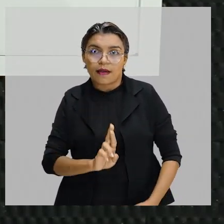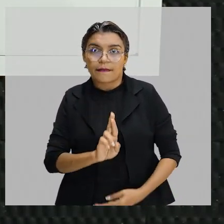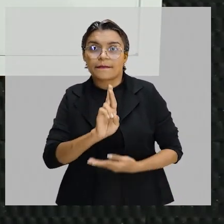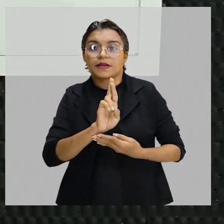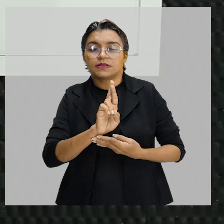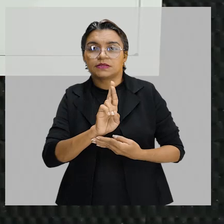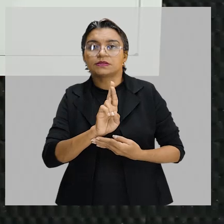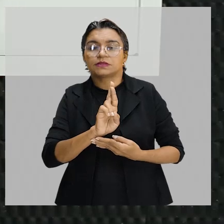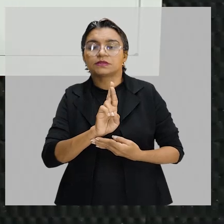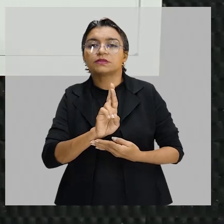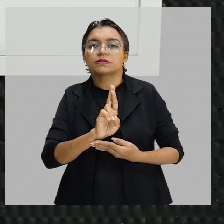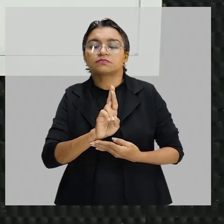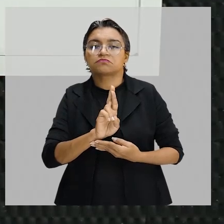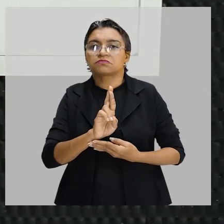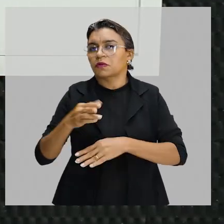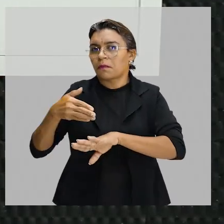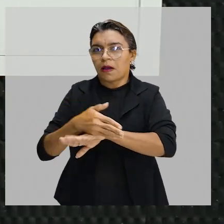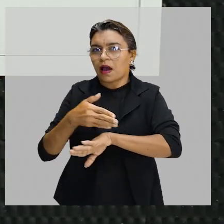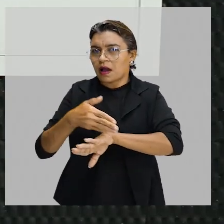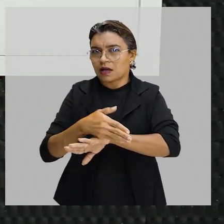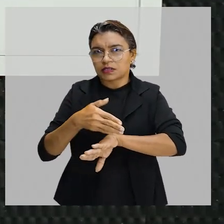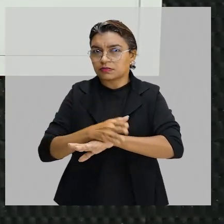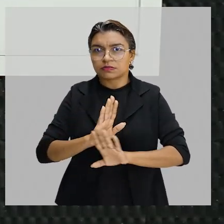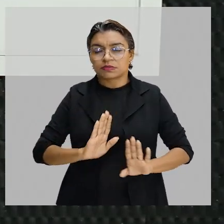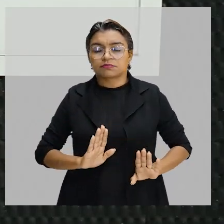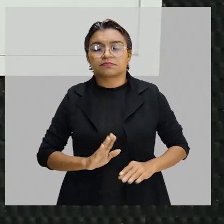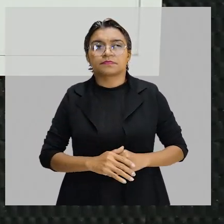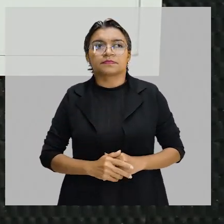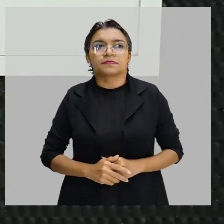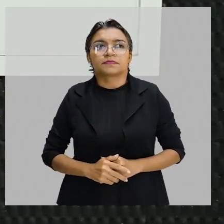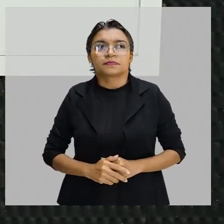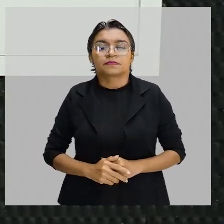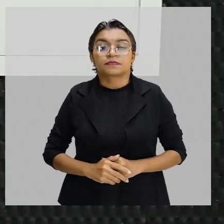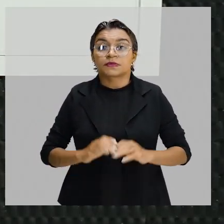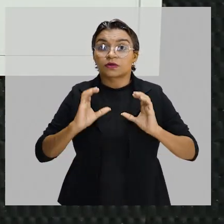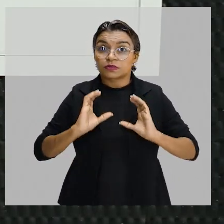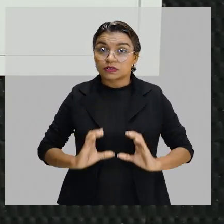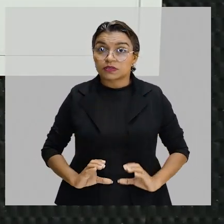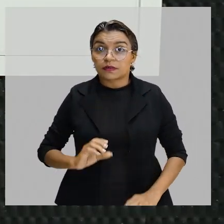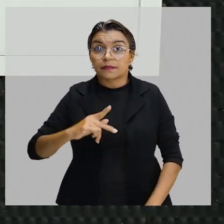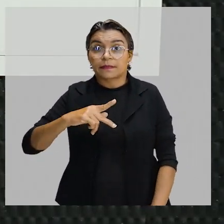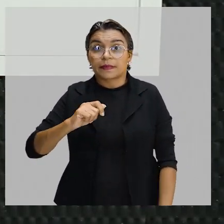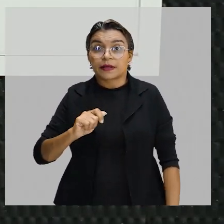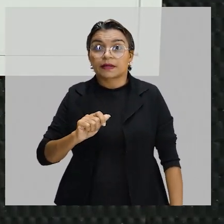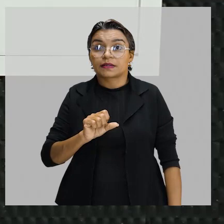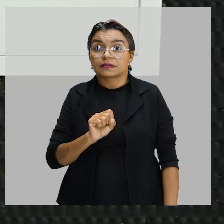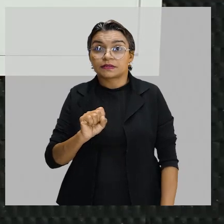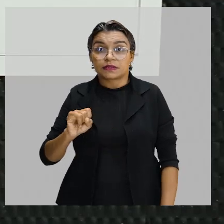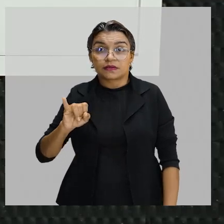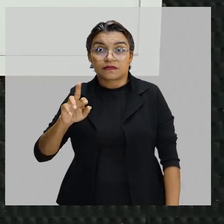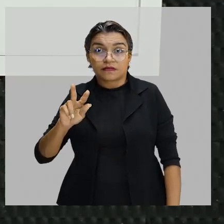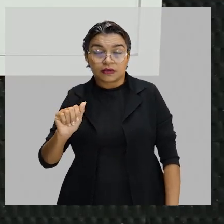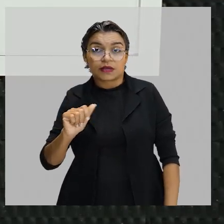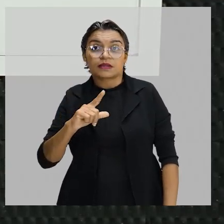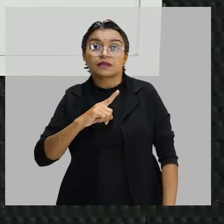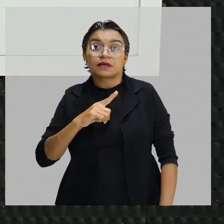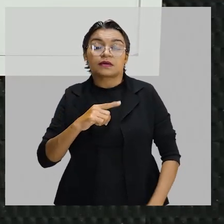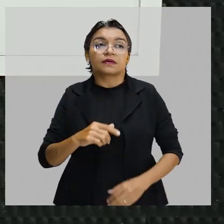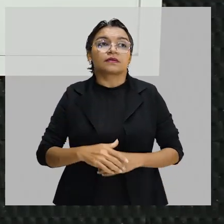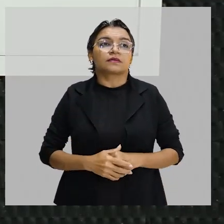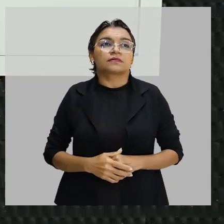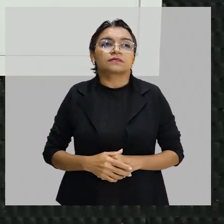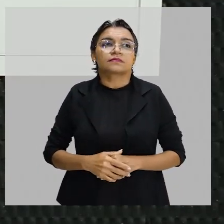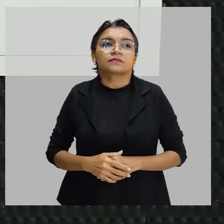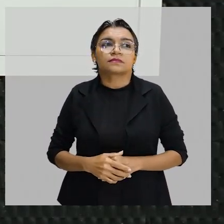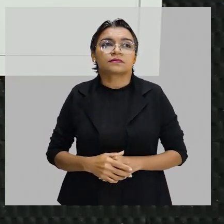busca uma participação mais efetiva. Então, no caso da cidadania passiva, nós temos